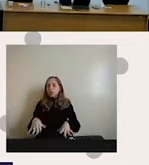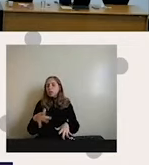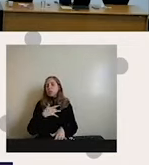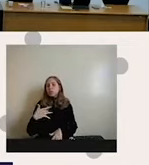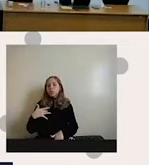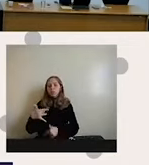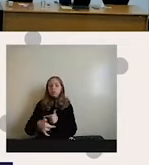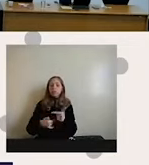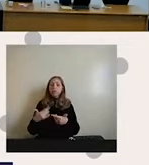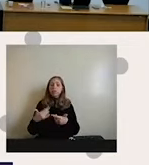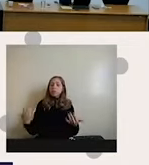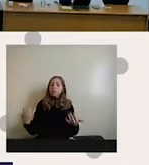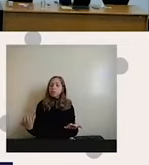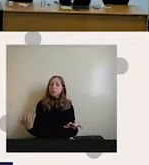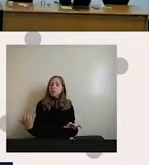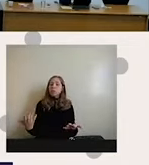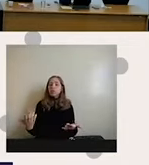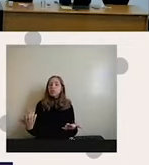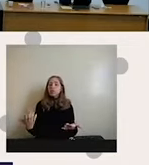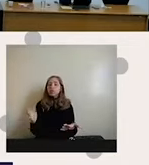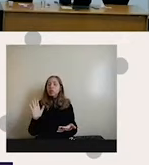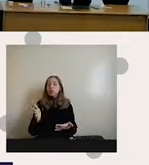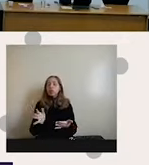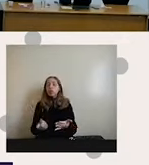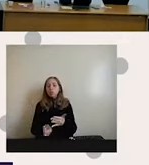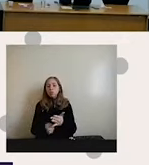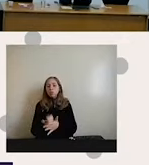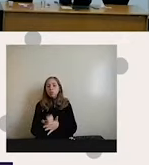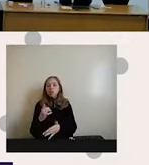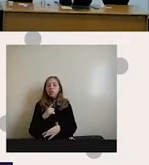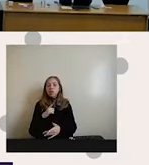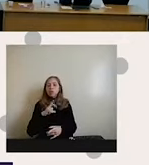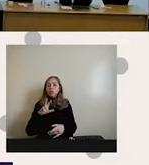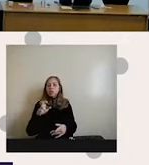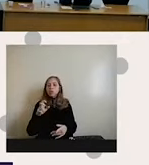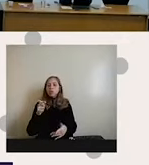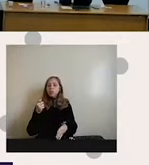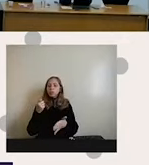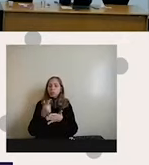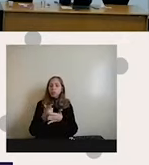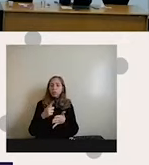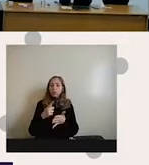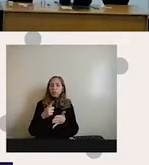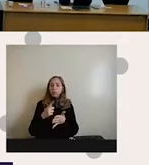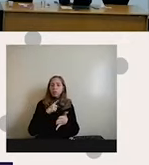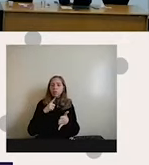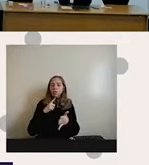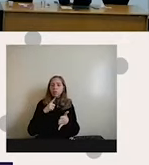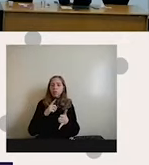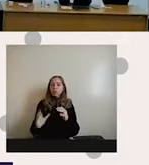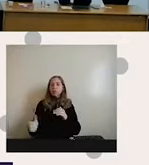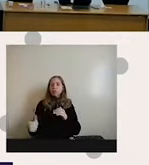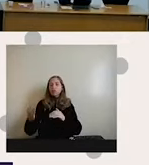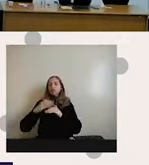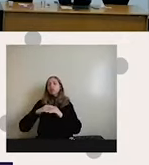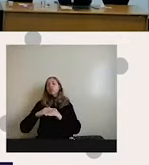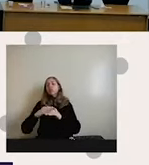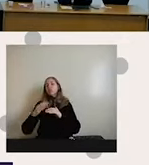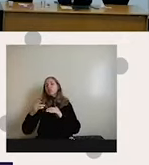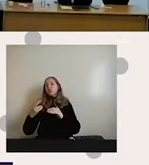incorra um pagamento, né, de adicionais ligados à periculosidade, por exemplo,